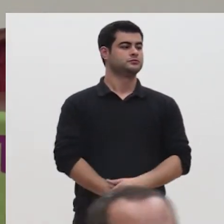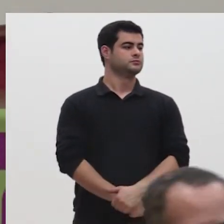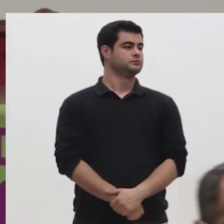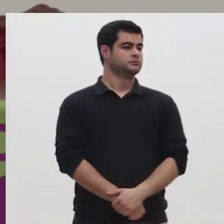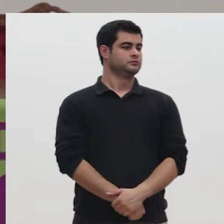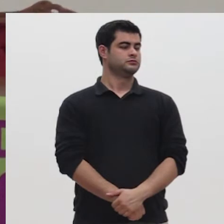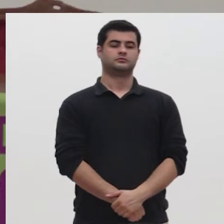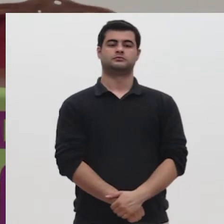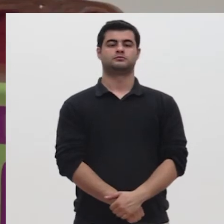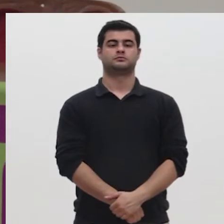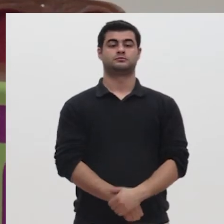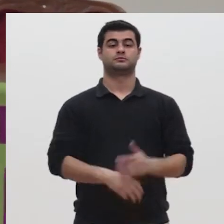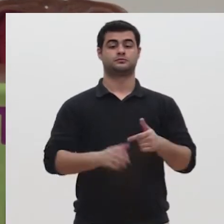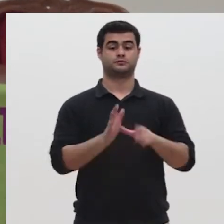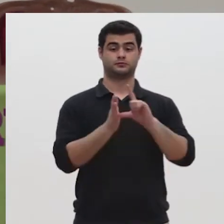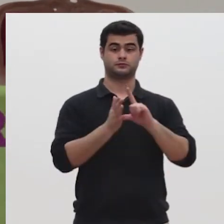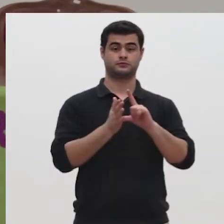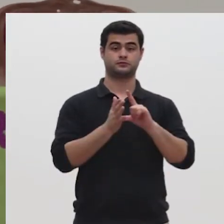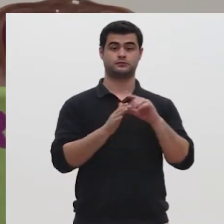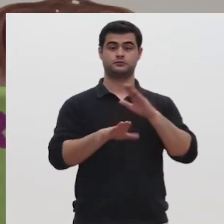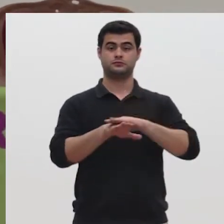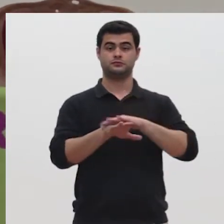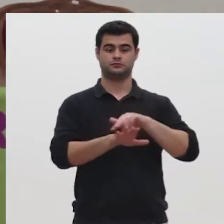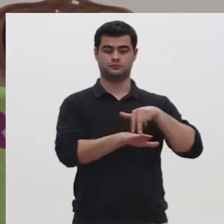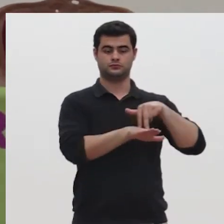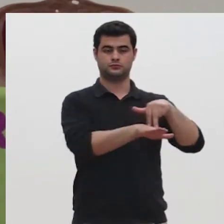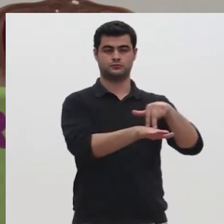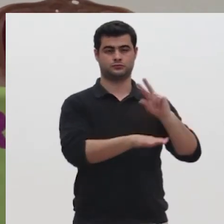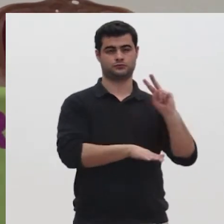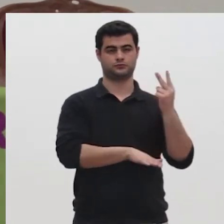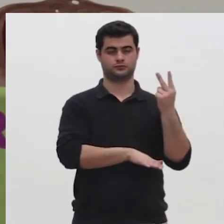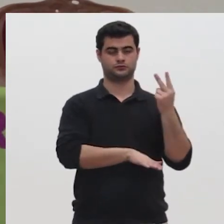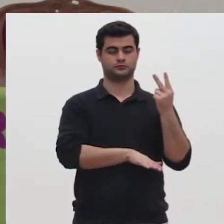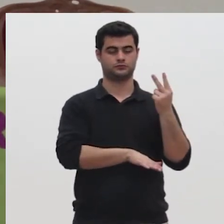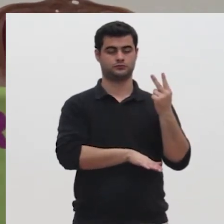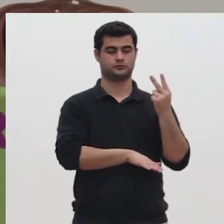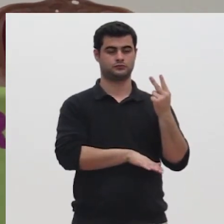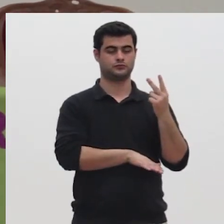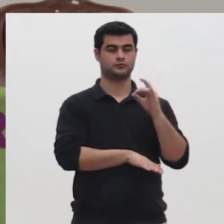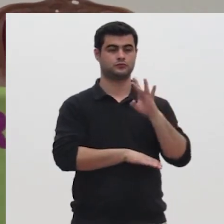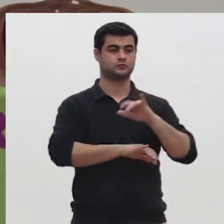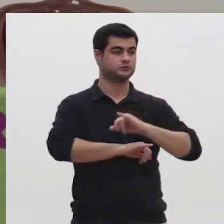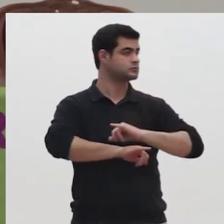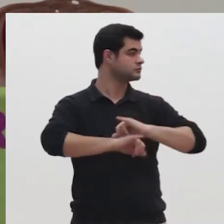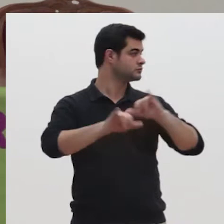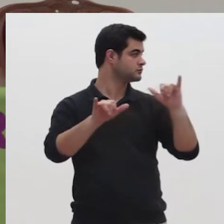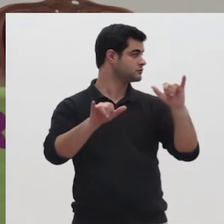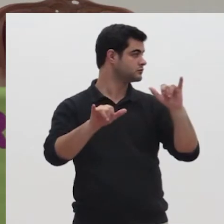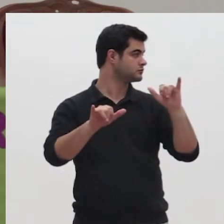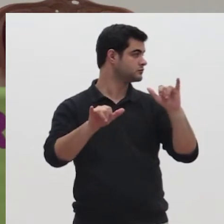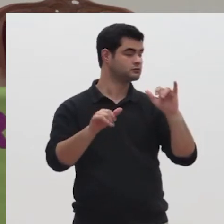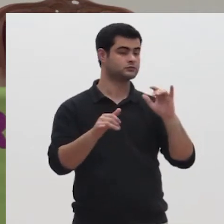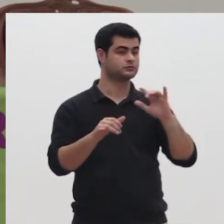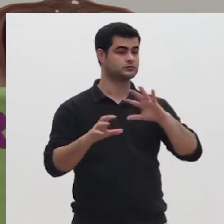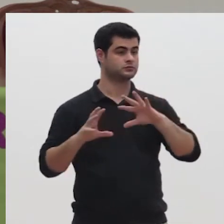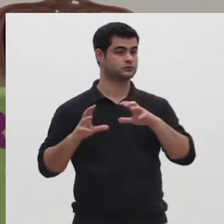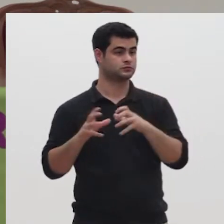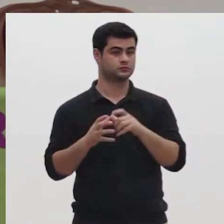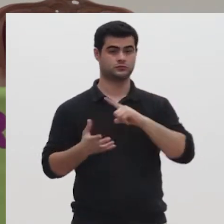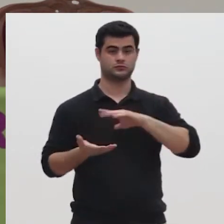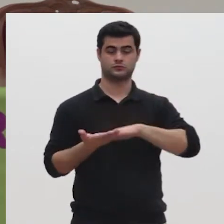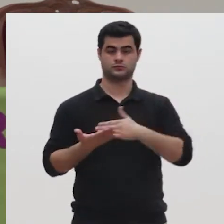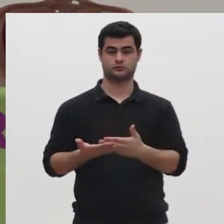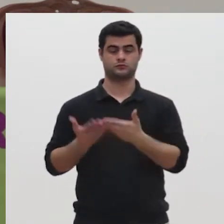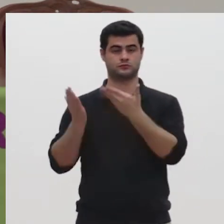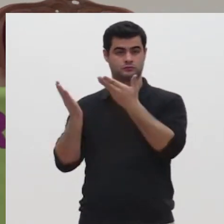Antes de passar a palavra para Chapa 2, tá? É só informar que nós temos o pessoal que está fazendo a tradução em